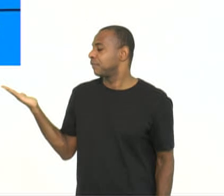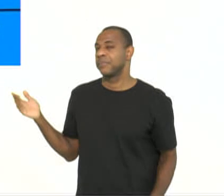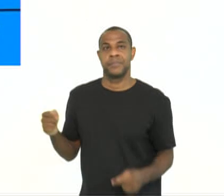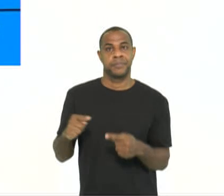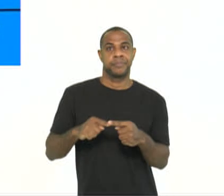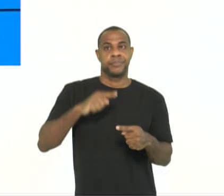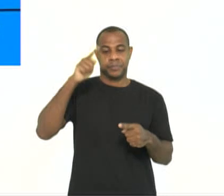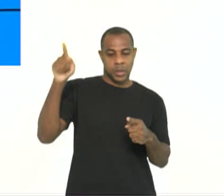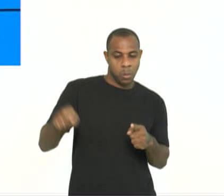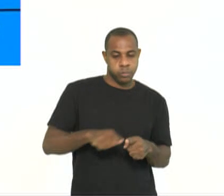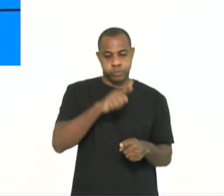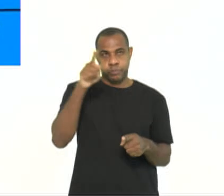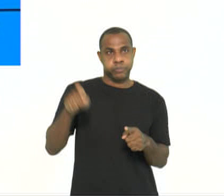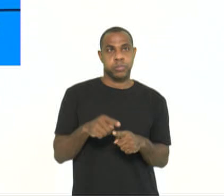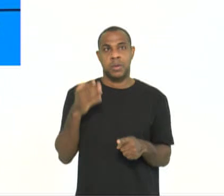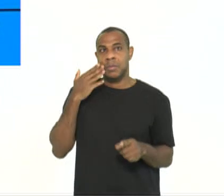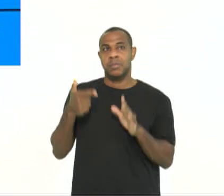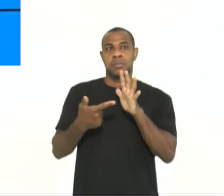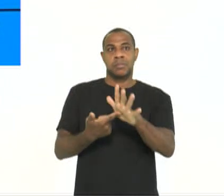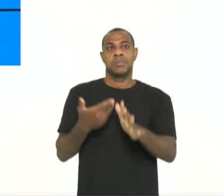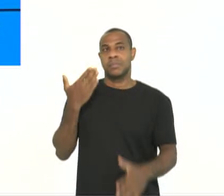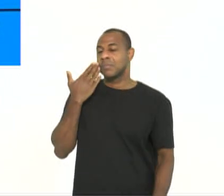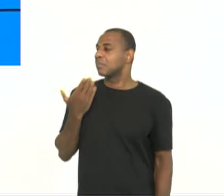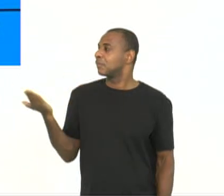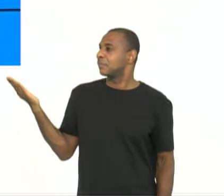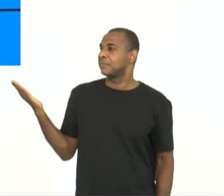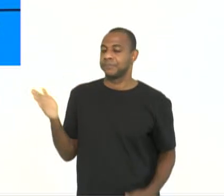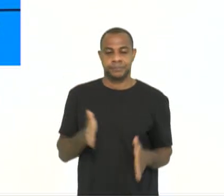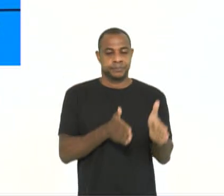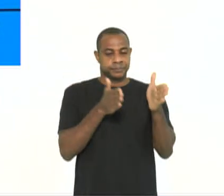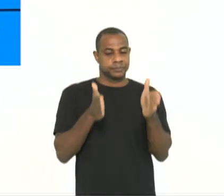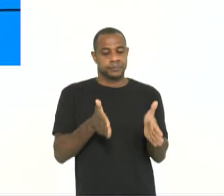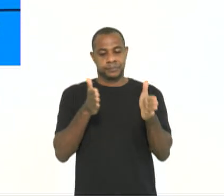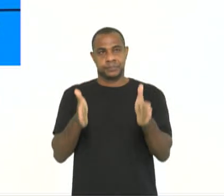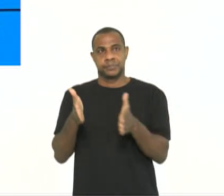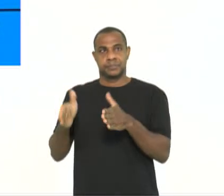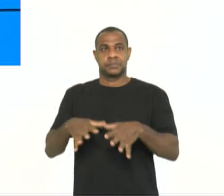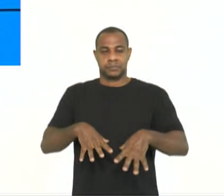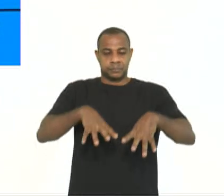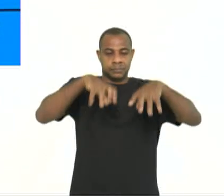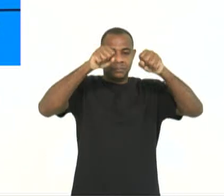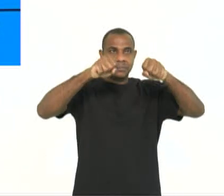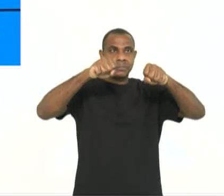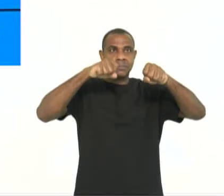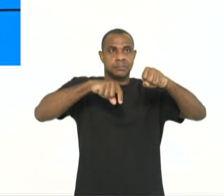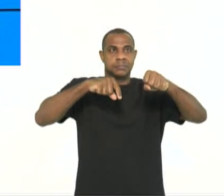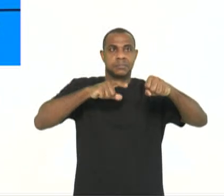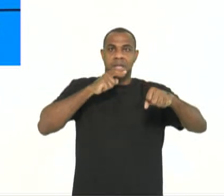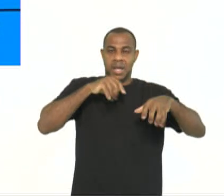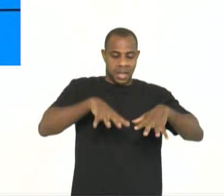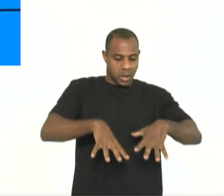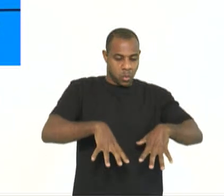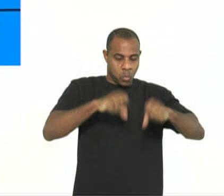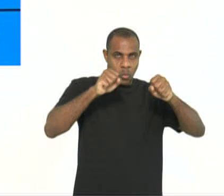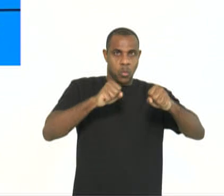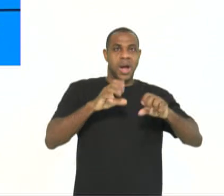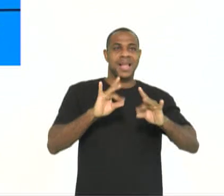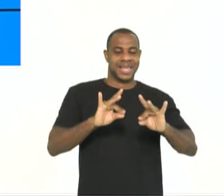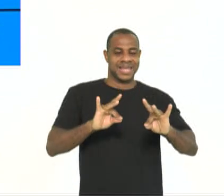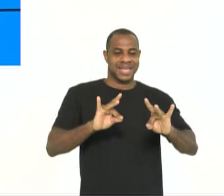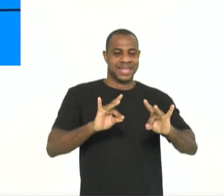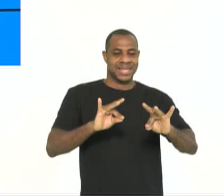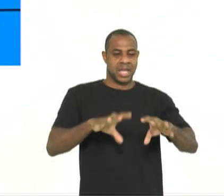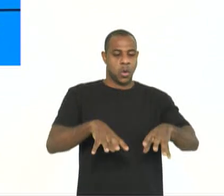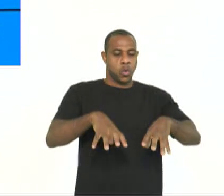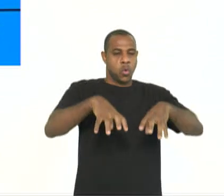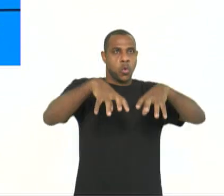hidrológico representado e nós temos aqui as várias etapas do ciclo. A evaporação, que é quando a água sai do estado líquido, evapora